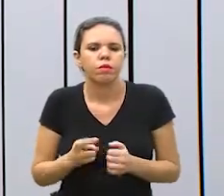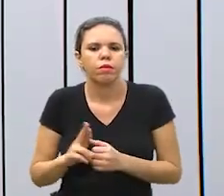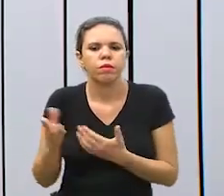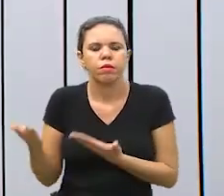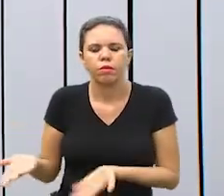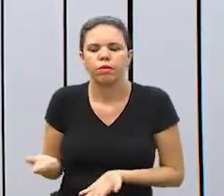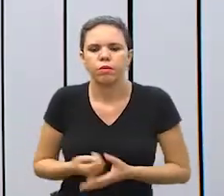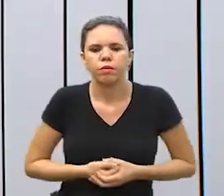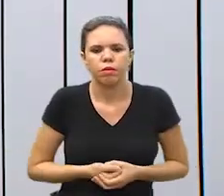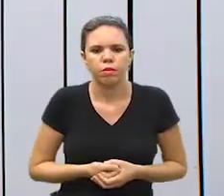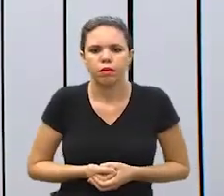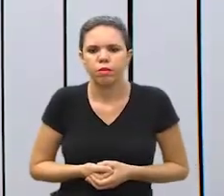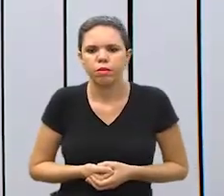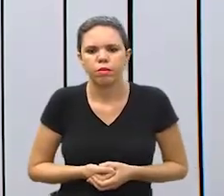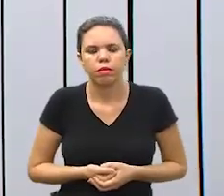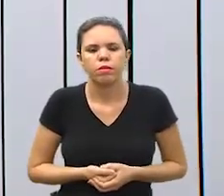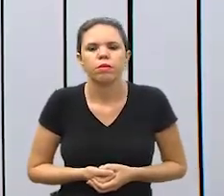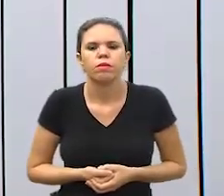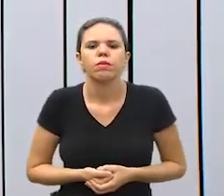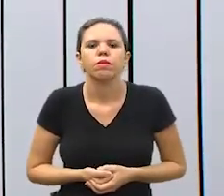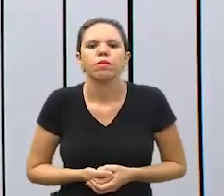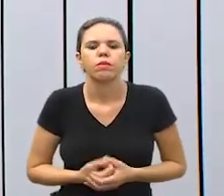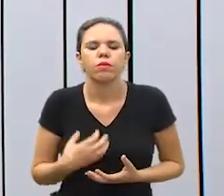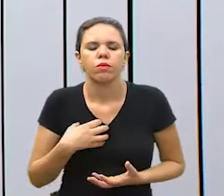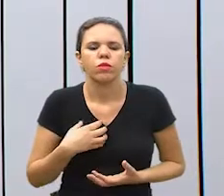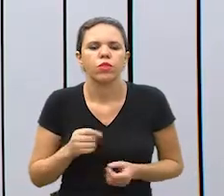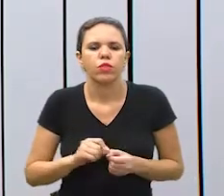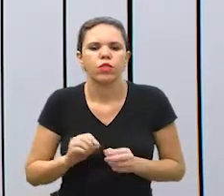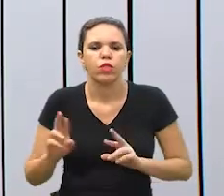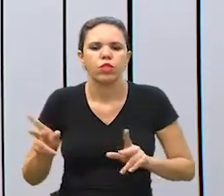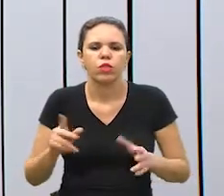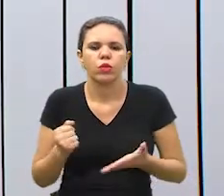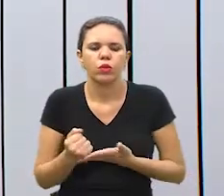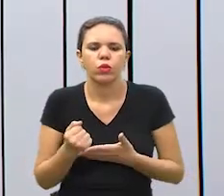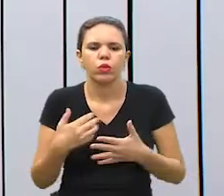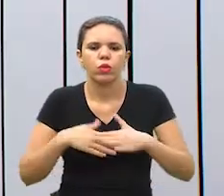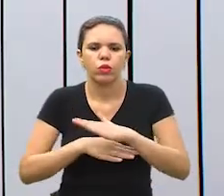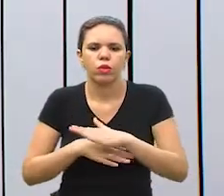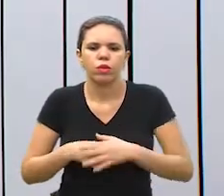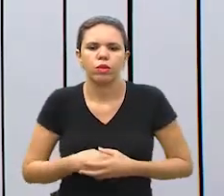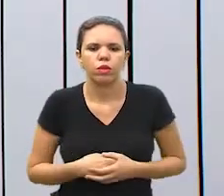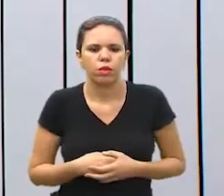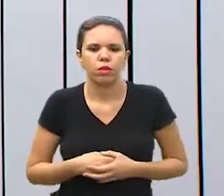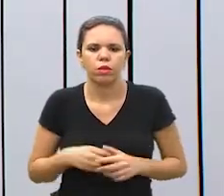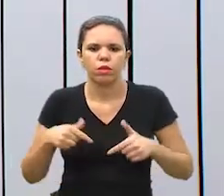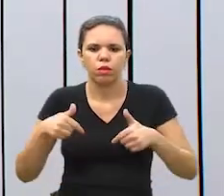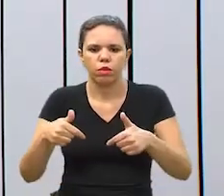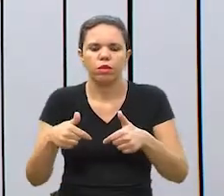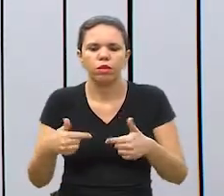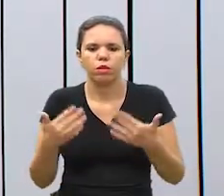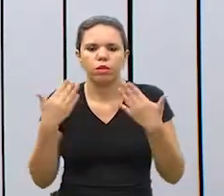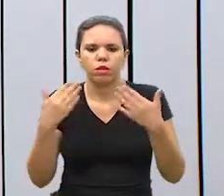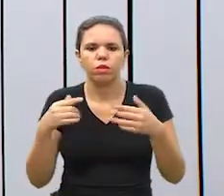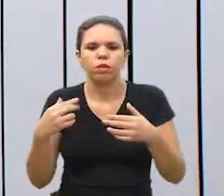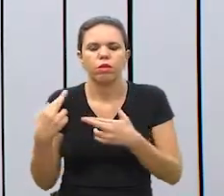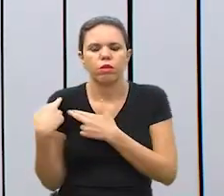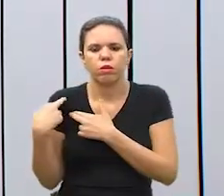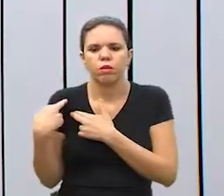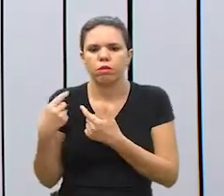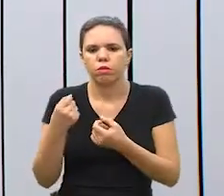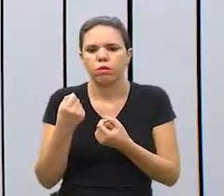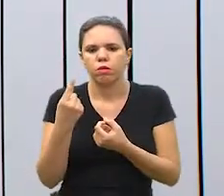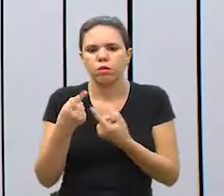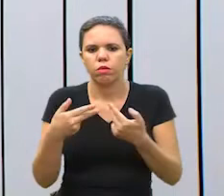É essa maneira de fazer diferente que a Câmara Municipal está tomando na frente em algumas